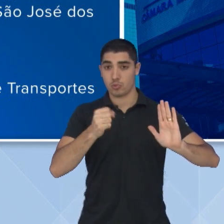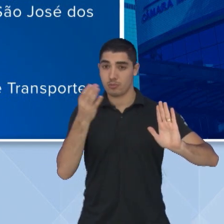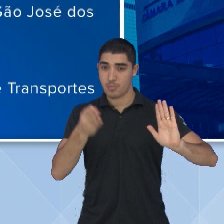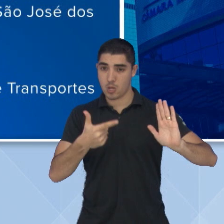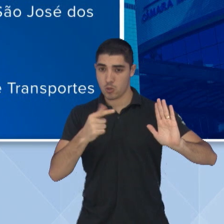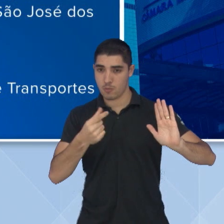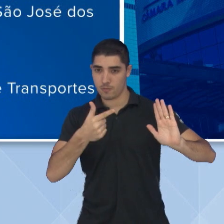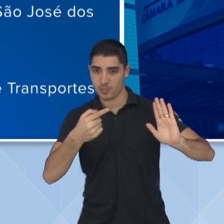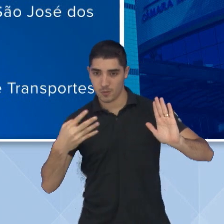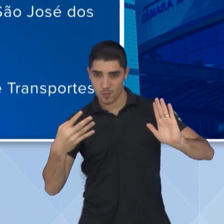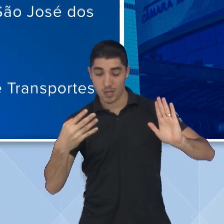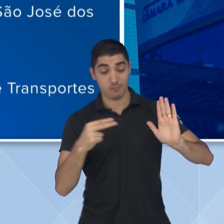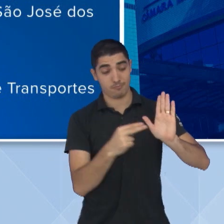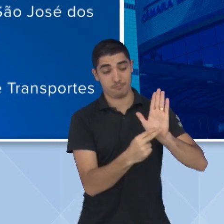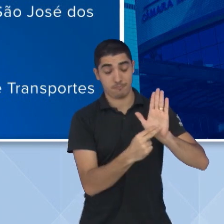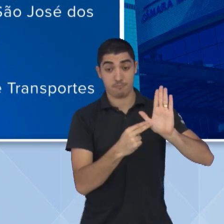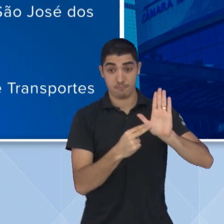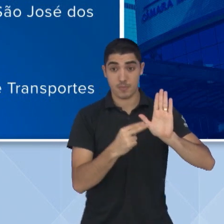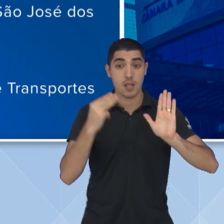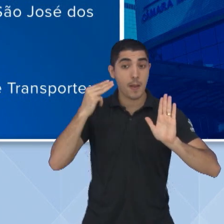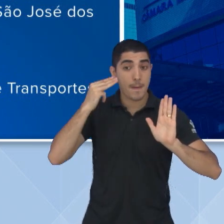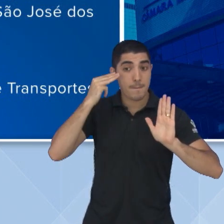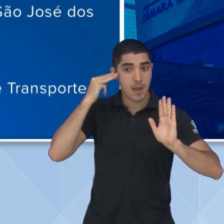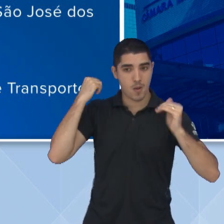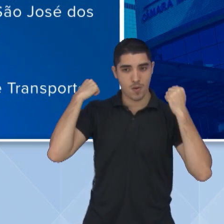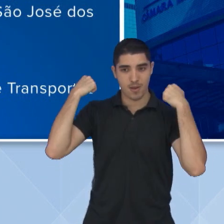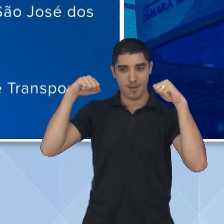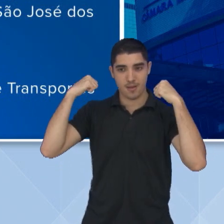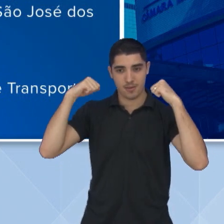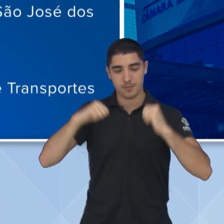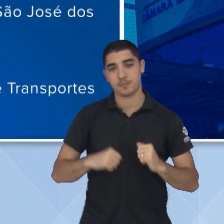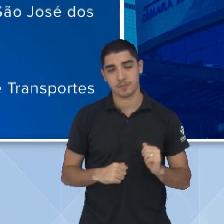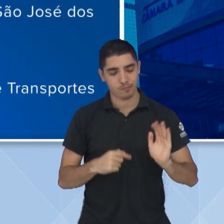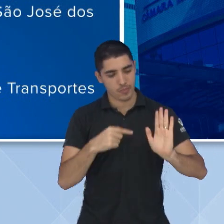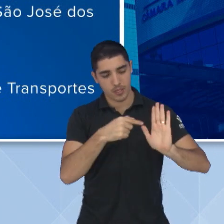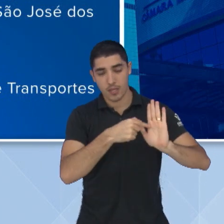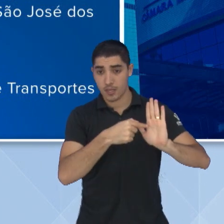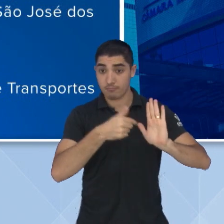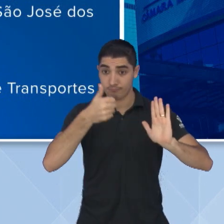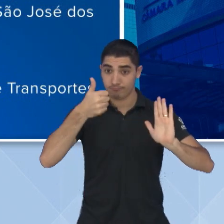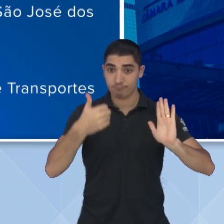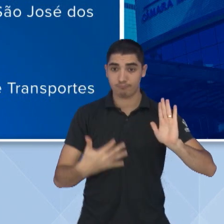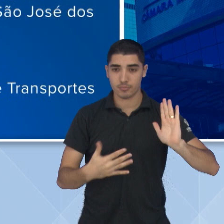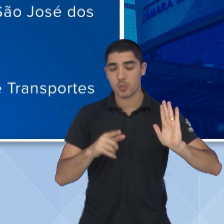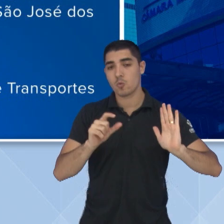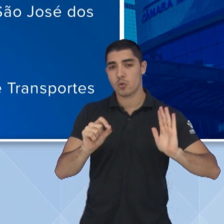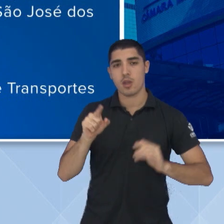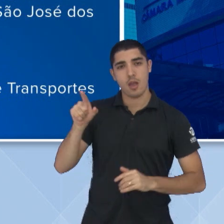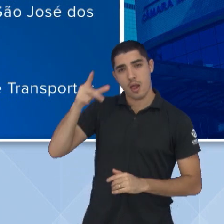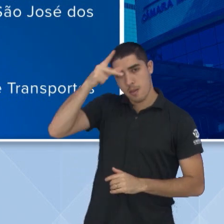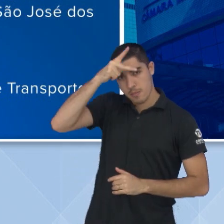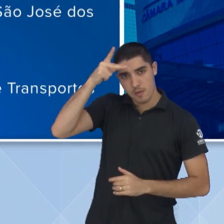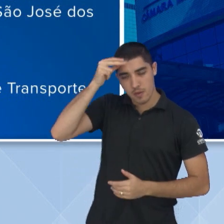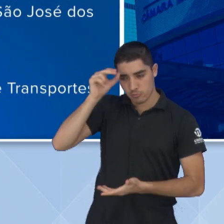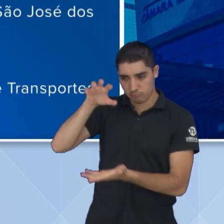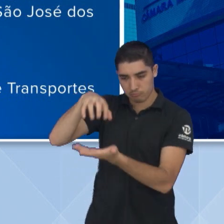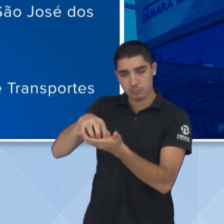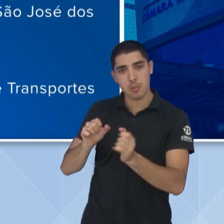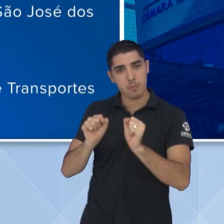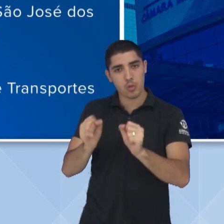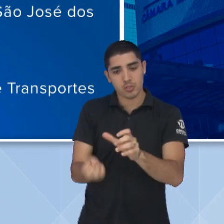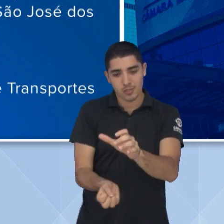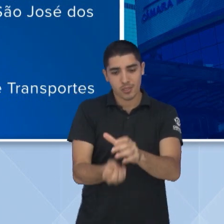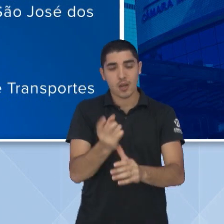118/2024, autoria, vereador Marcão da Academia. Autoriza o Poder Executivo a implantar um aplicativo para